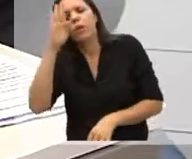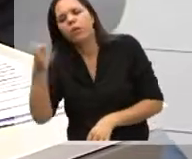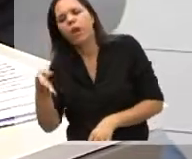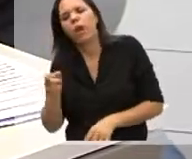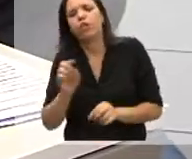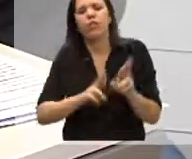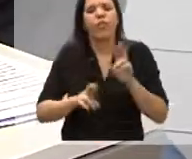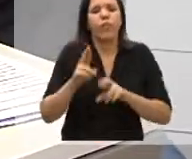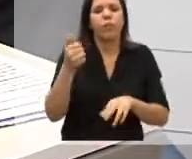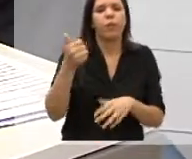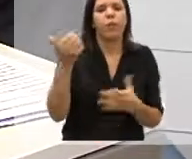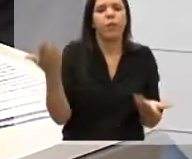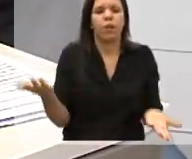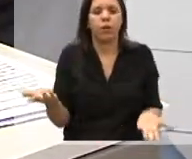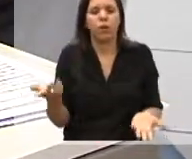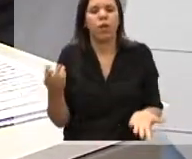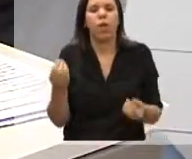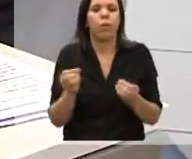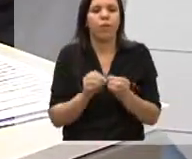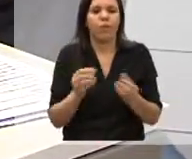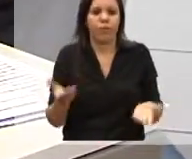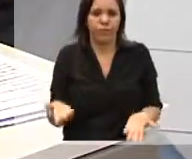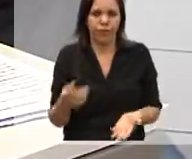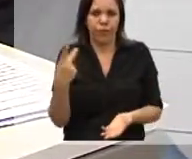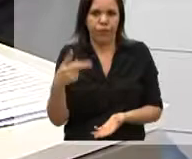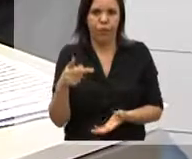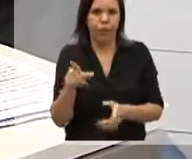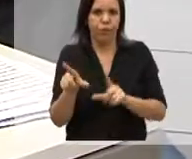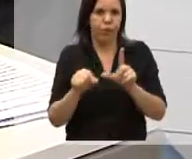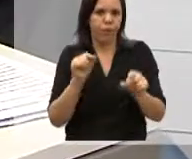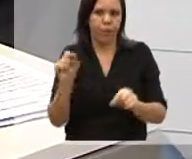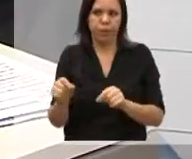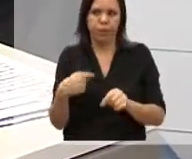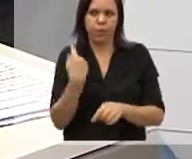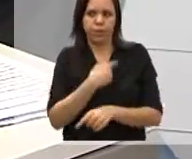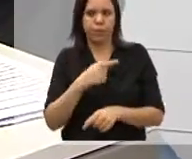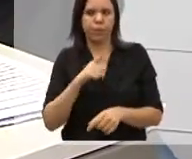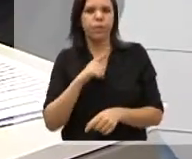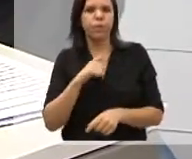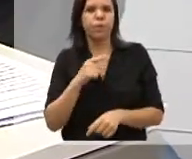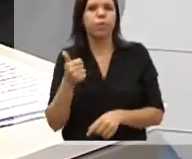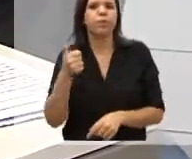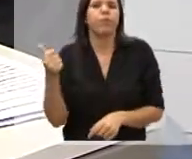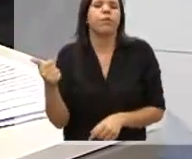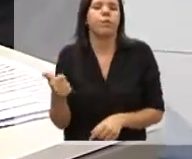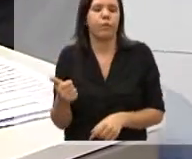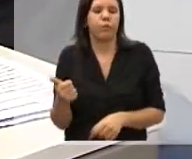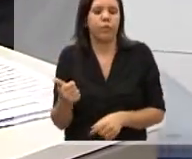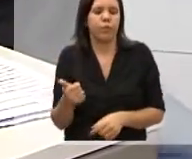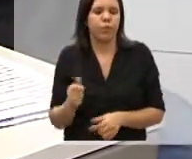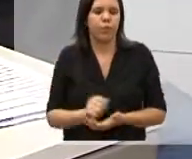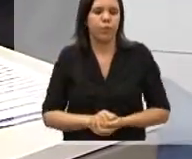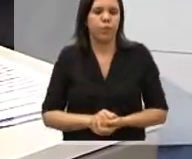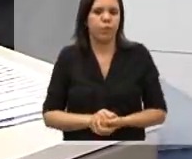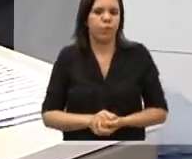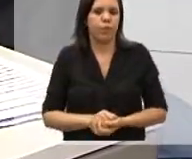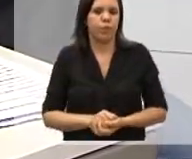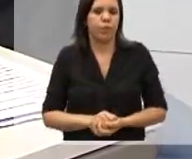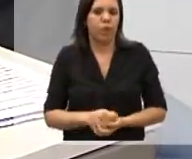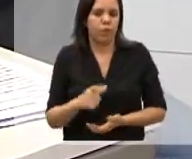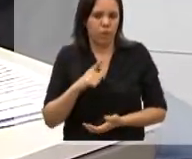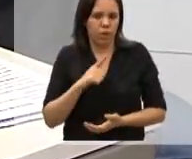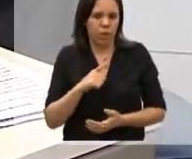vai ser verificado primeiro? Como que é feito esse filtro? Nós temos que primeiro partir do seguinte pressuposto.